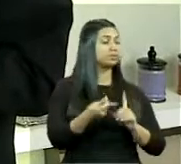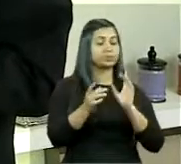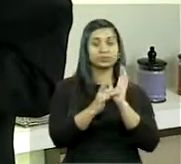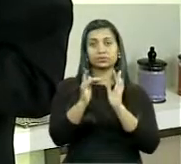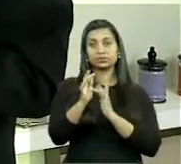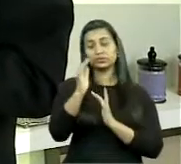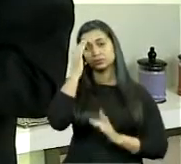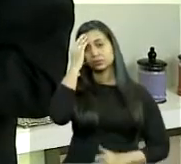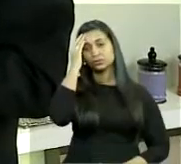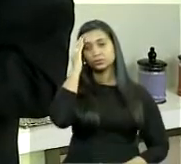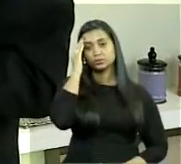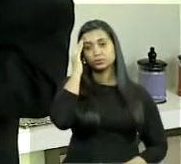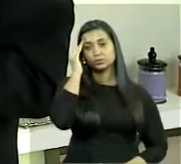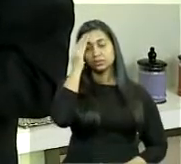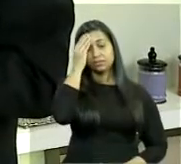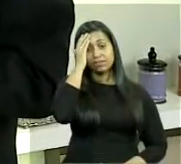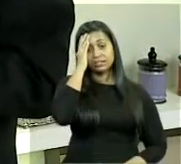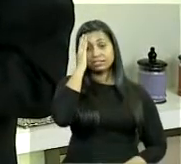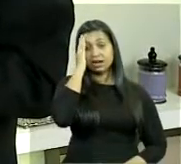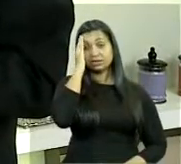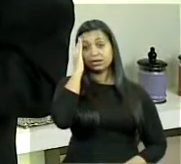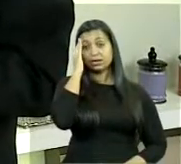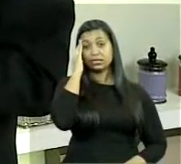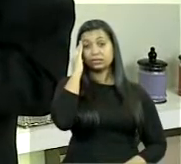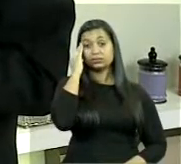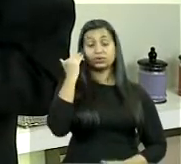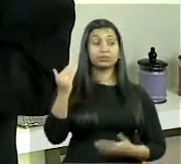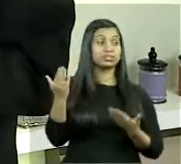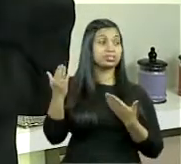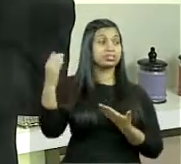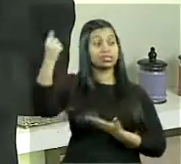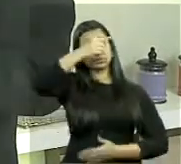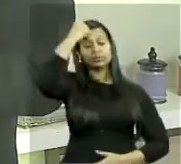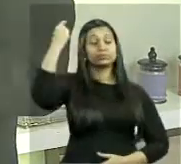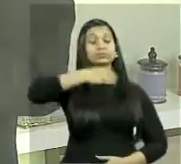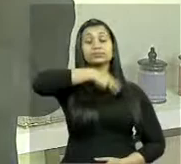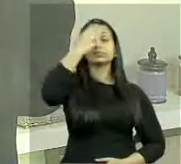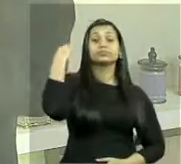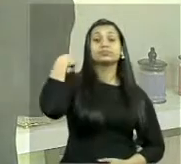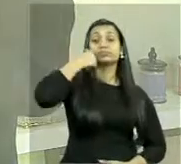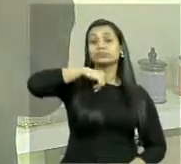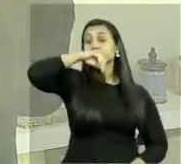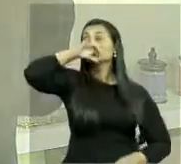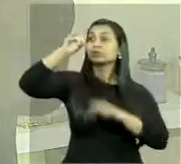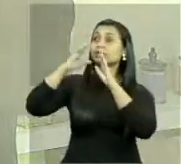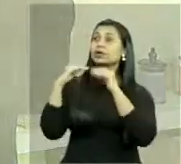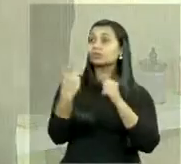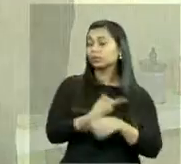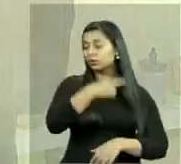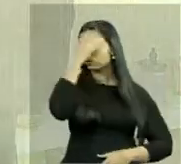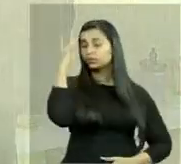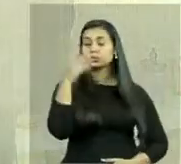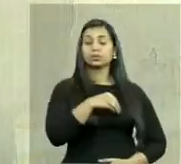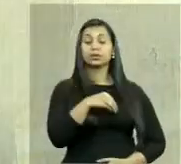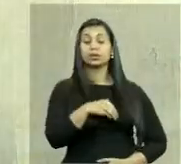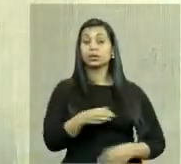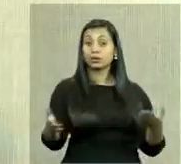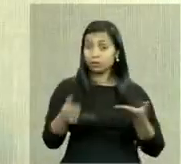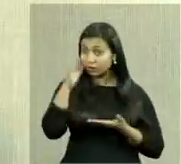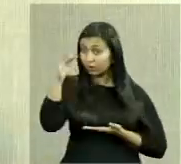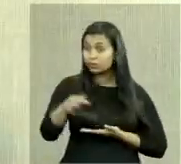bendito é o fruto do vosso ventre, Jesus. Santa Maria, Mãe de Deus, rogai por nós,